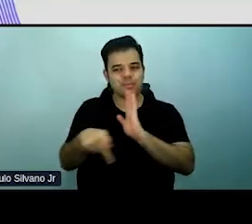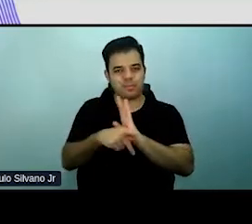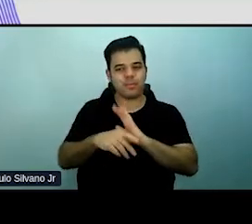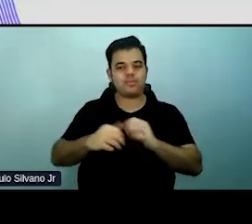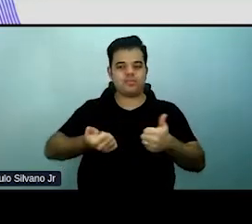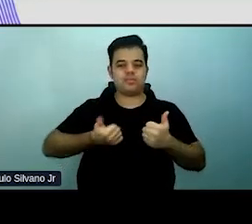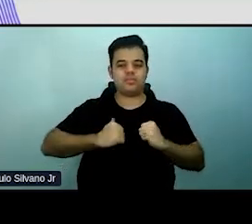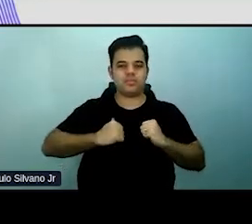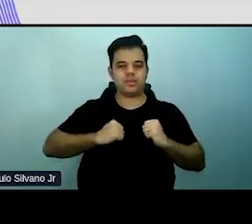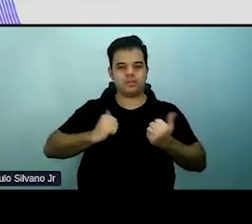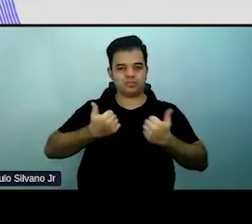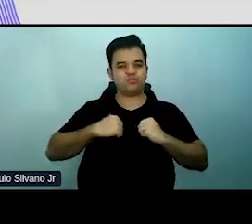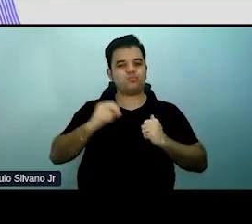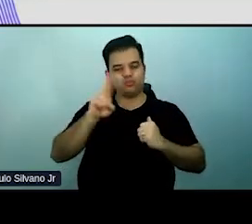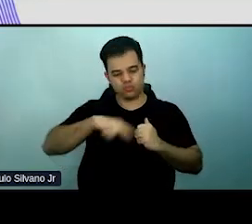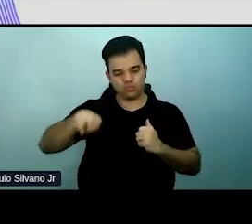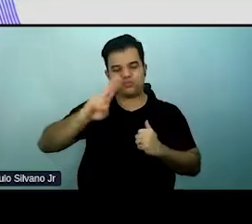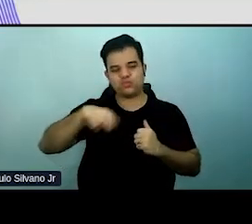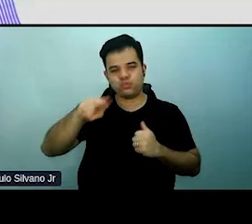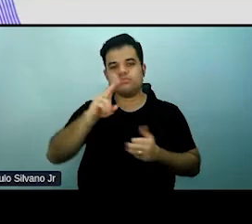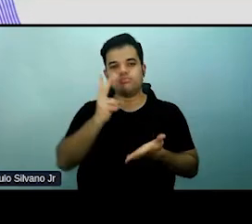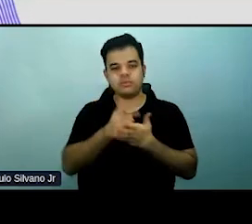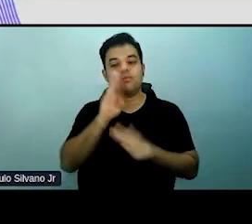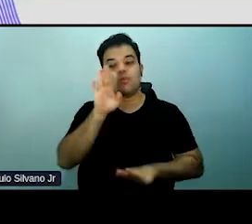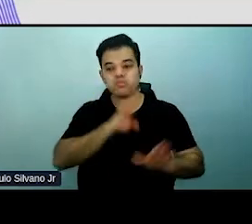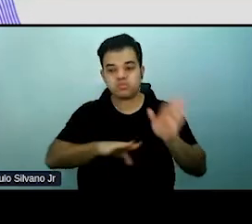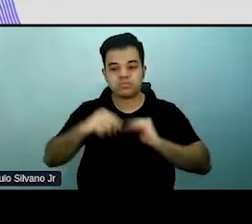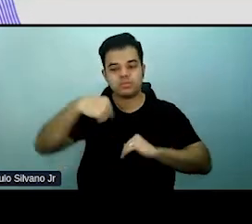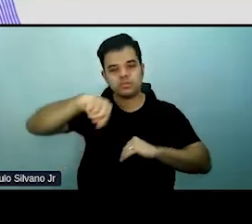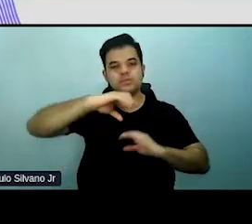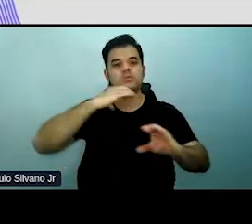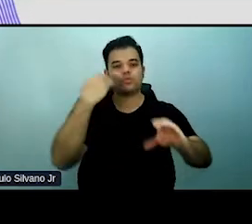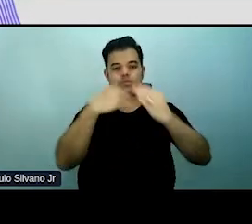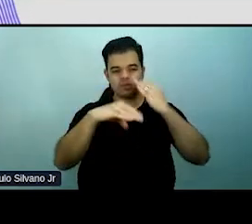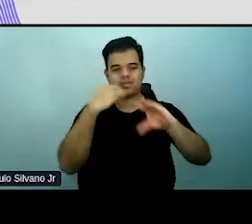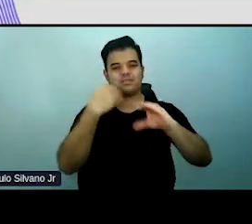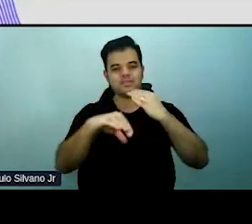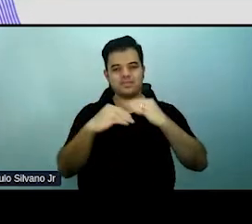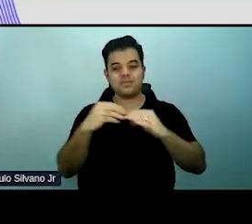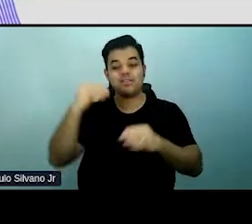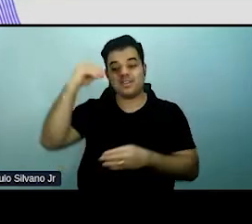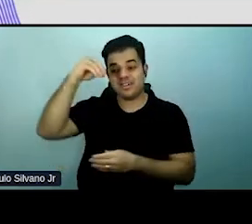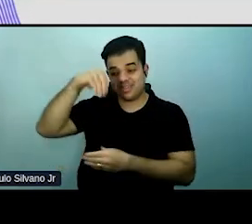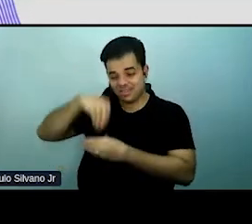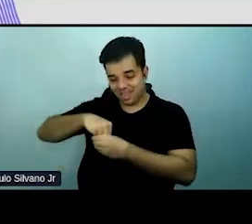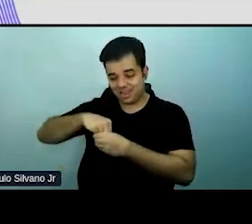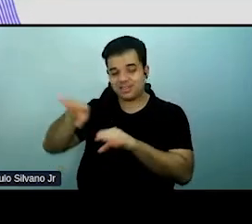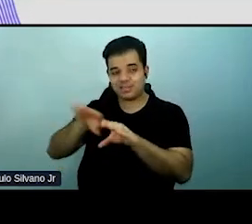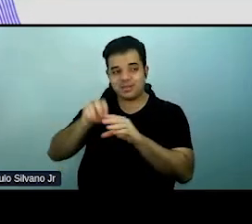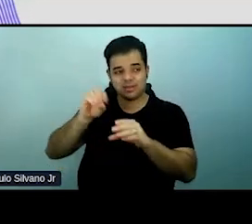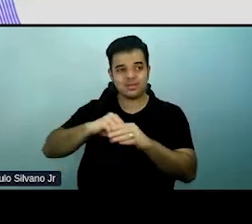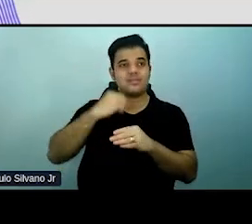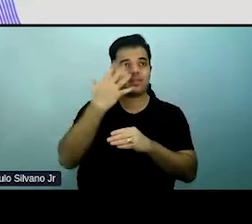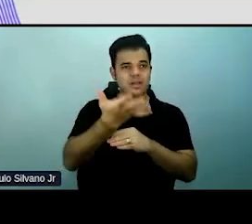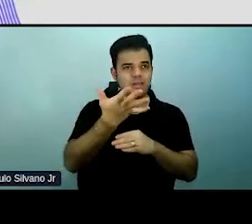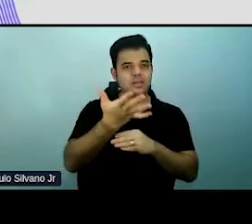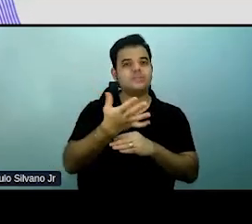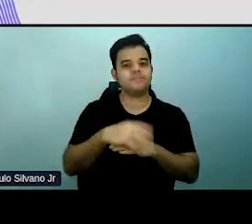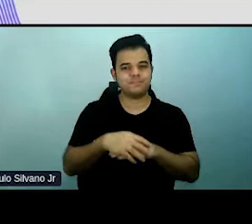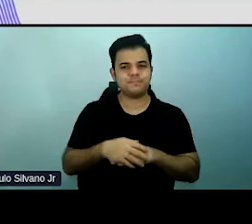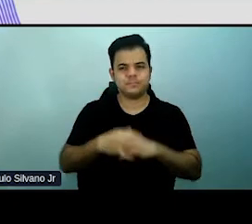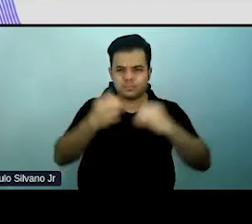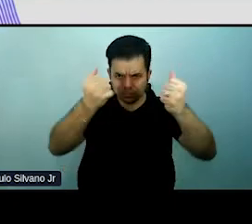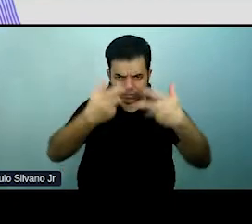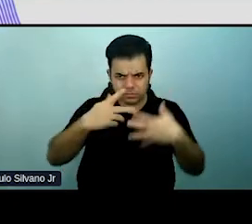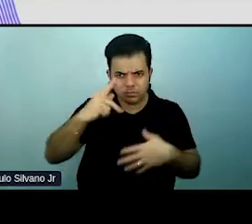que a gente tem no dia a dia em relação à nossa comunicação, tanto interna quanto externa. Quer falar, Paty?